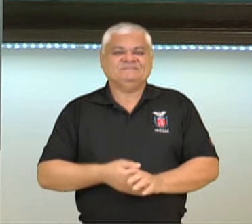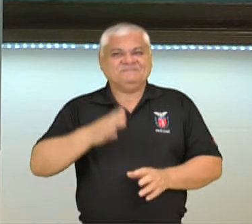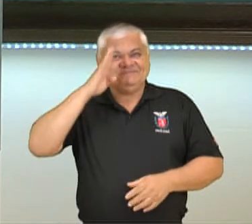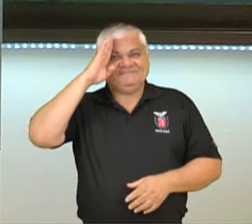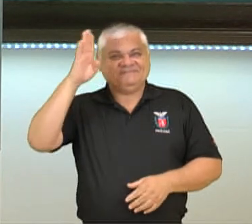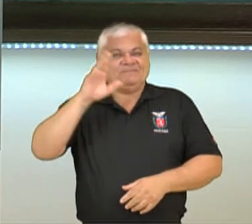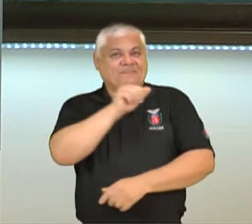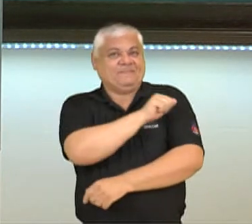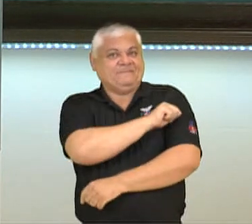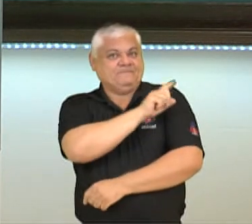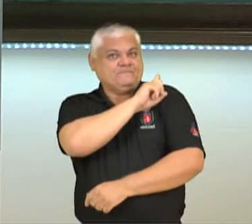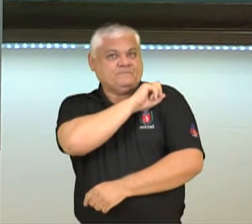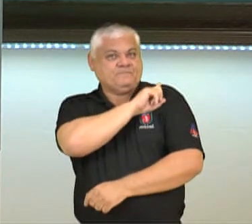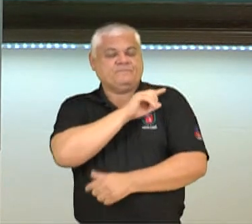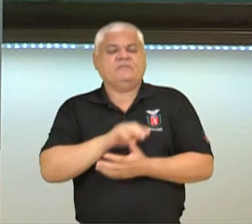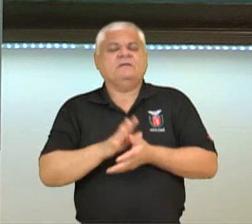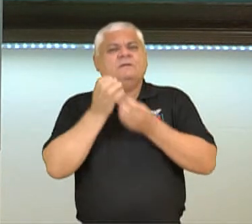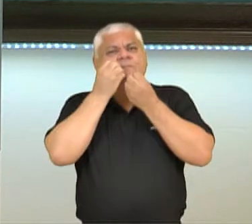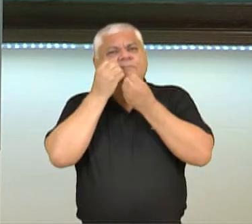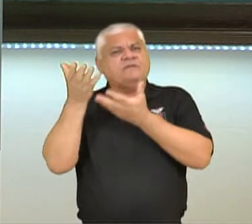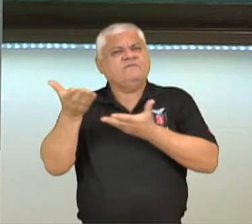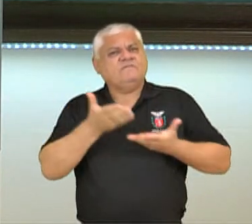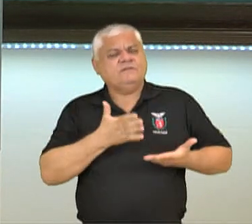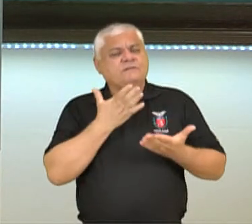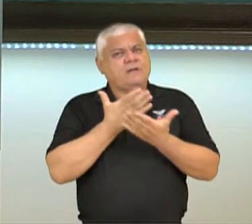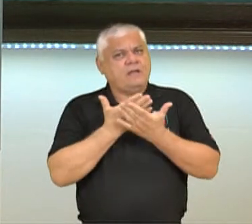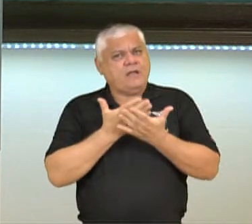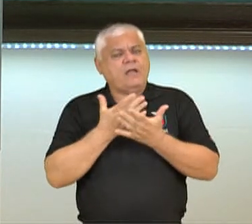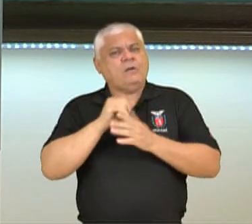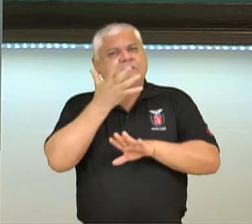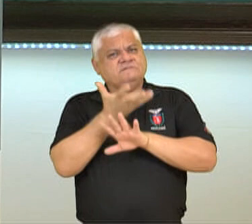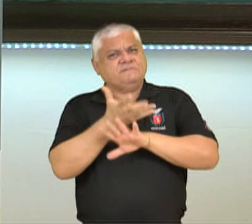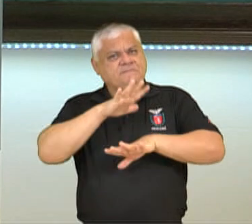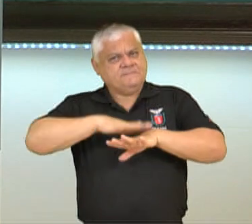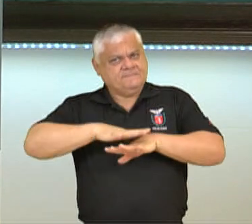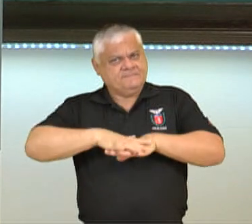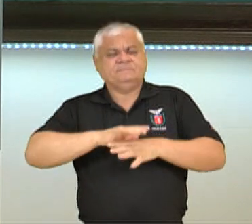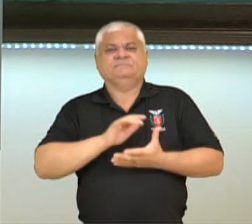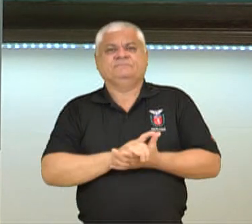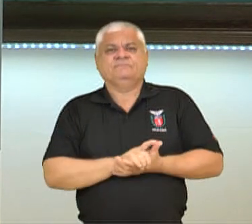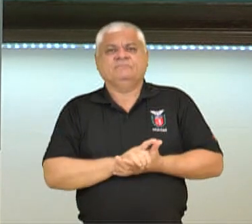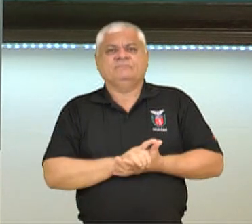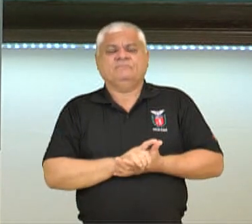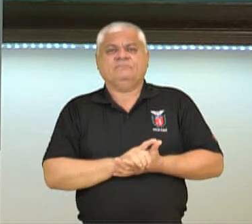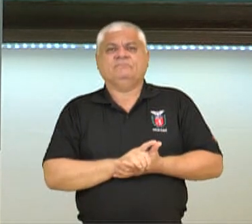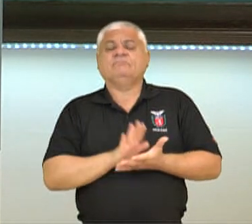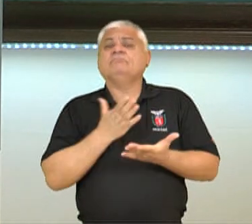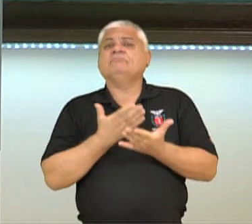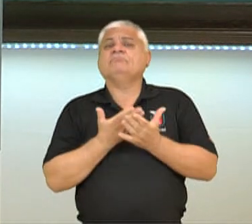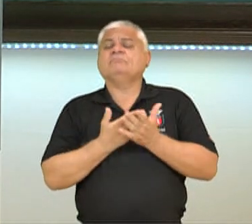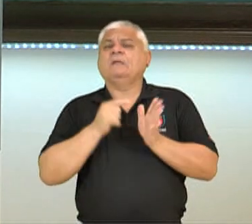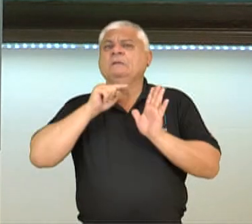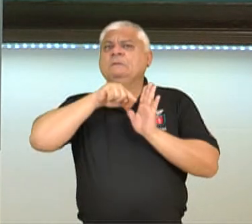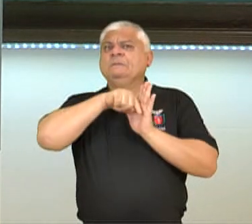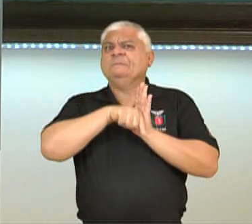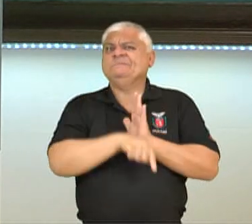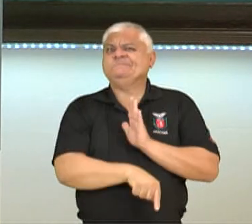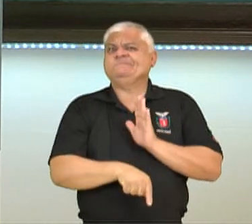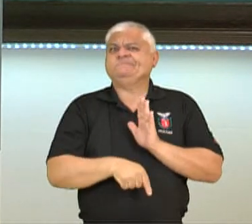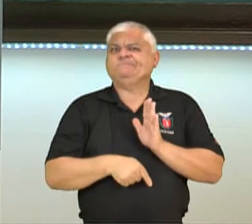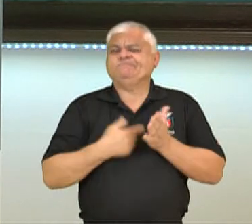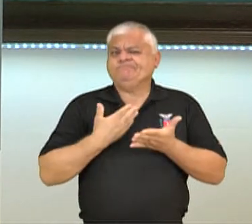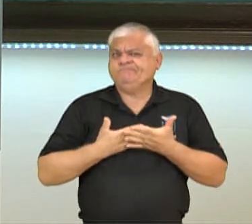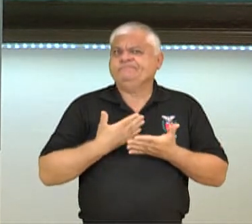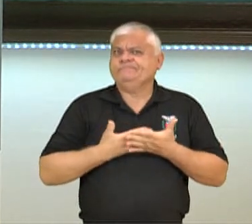Olá, estudante da primeira série. Seja bem-vindo a mais uma aula de matemática. Nessa aula, nós vamos aprofundar os nossos estudos